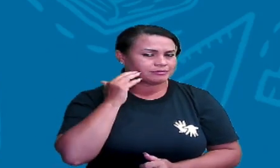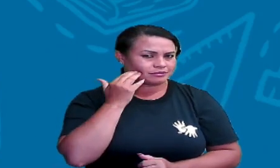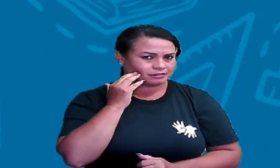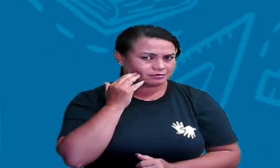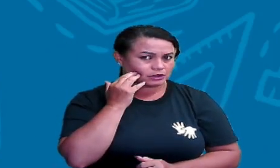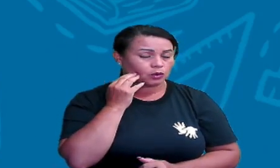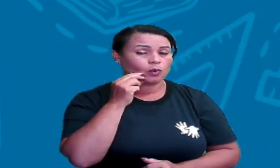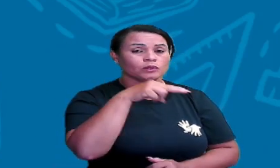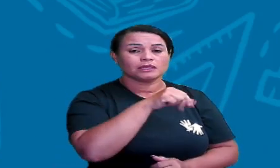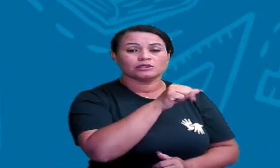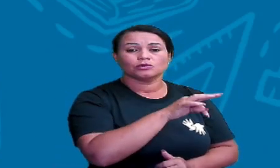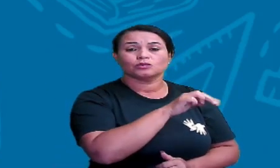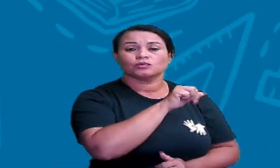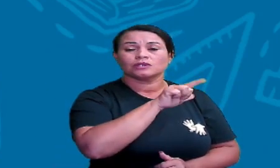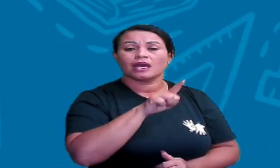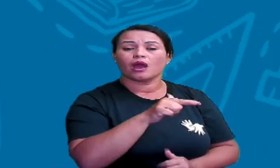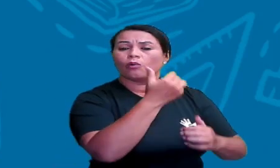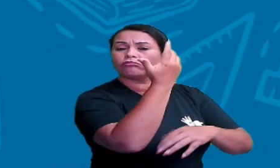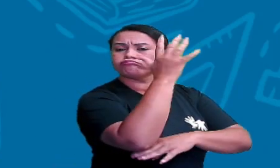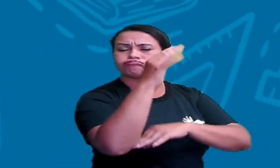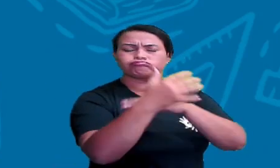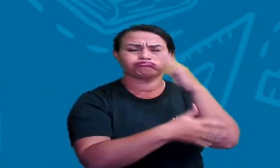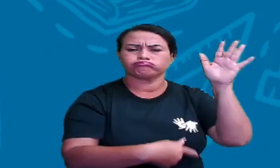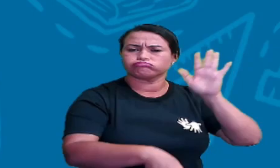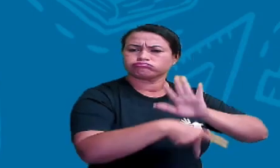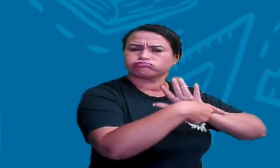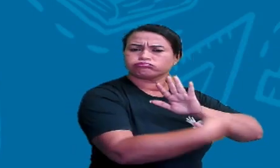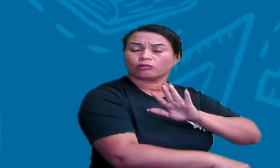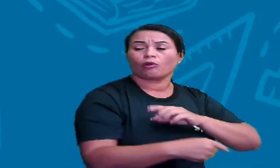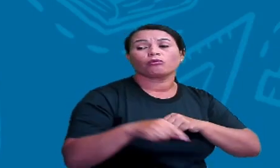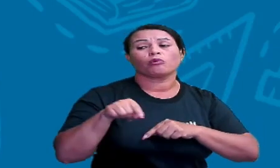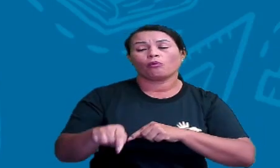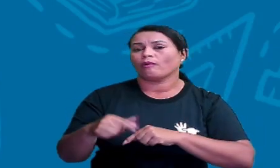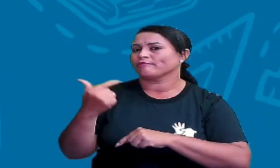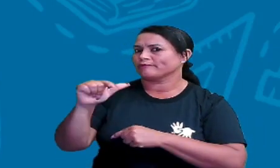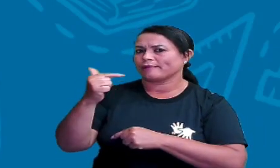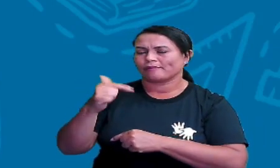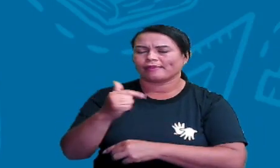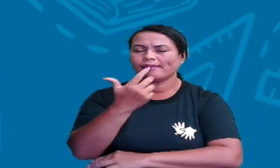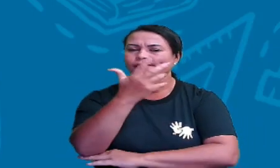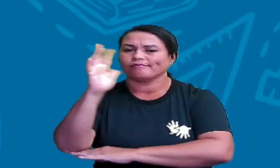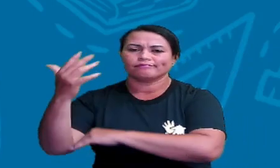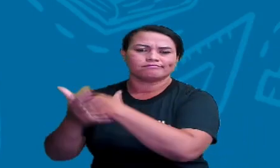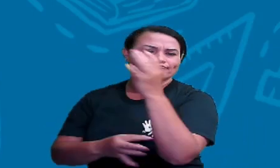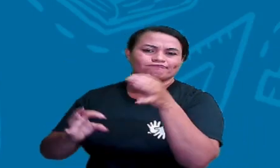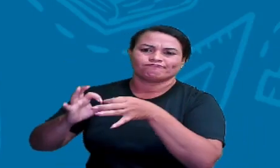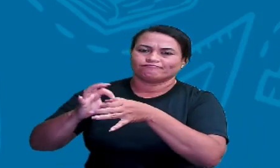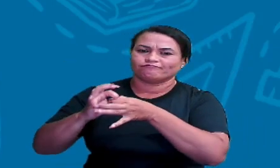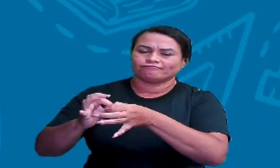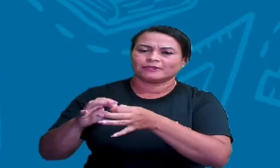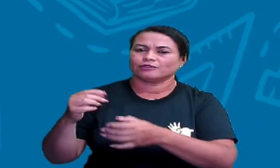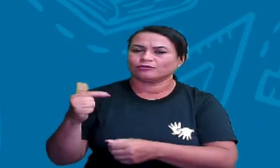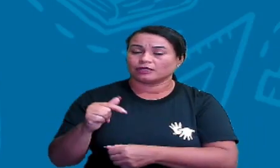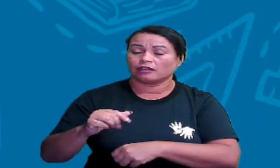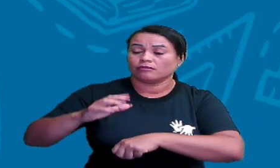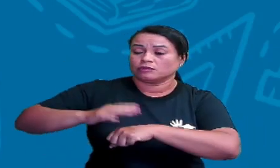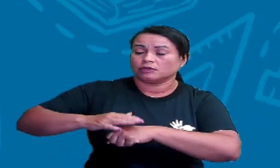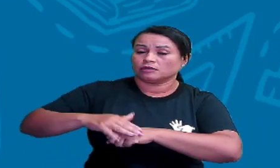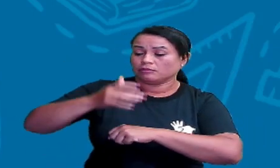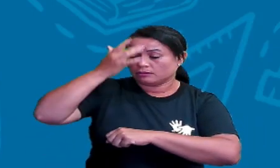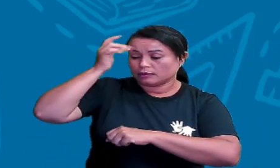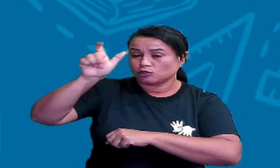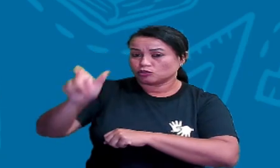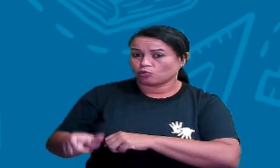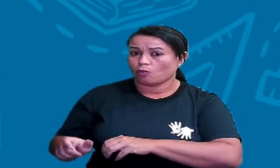pela natureza, estabelecido pela natureza. E o limite artificial é aquele que foi construído pelo ser humano,